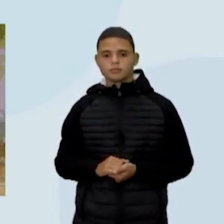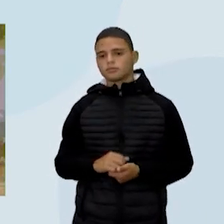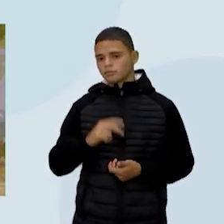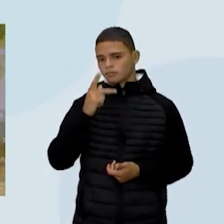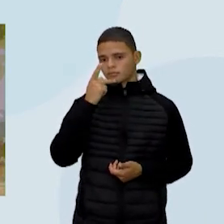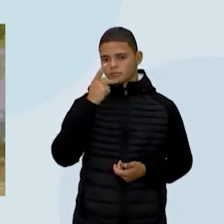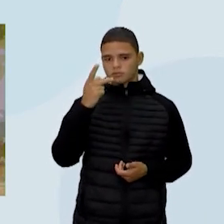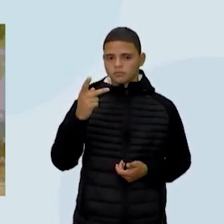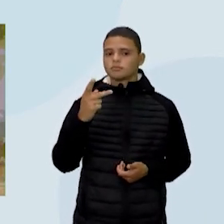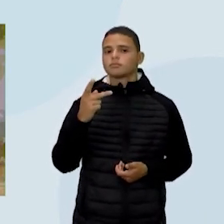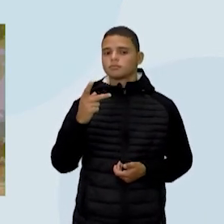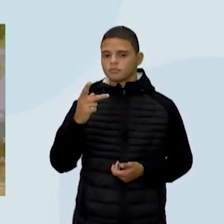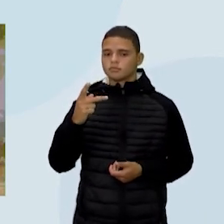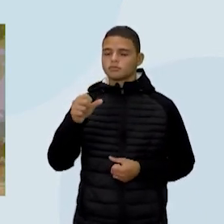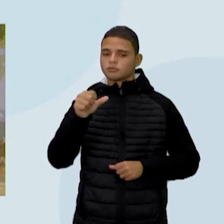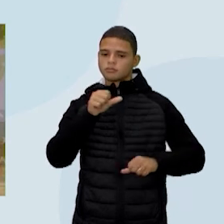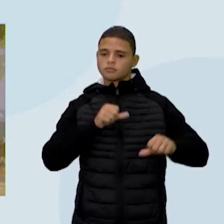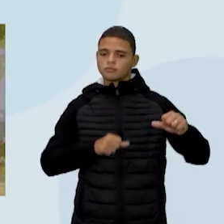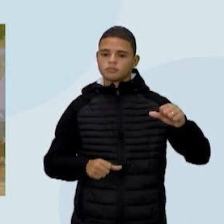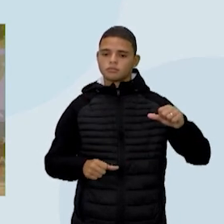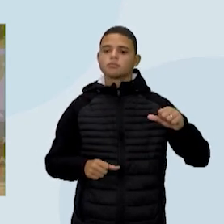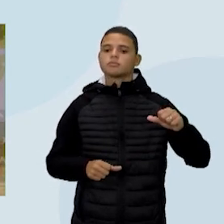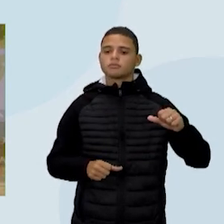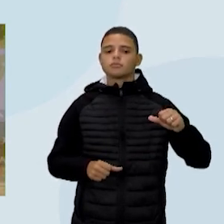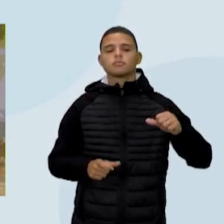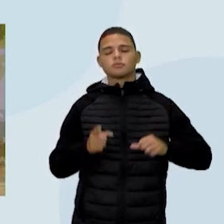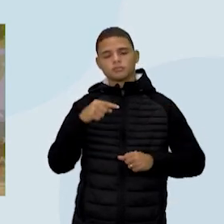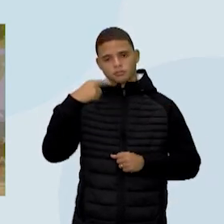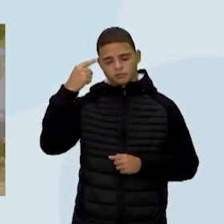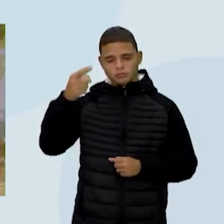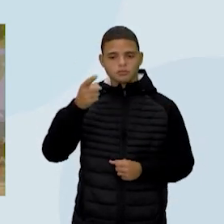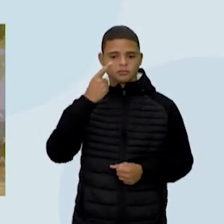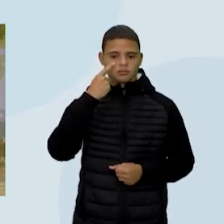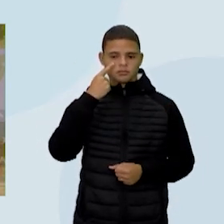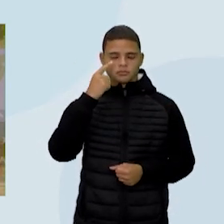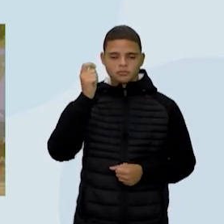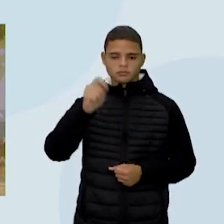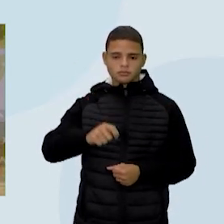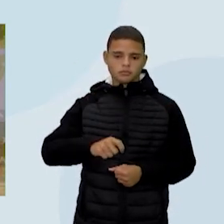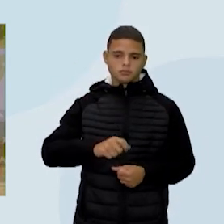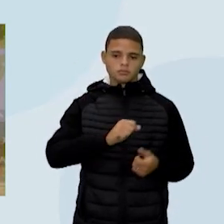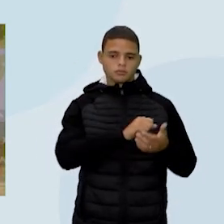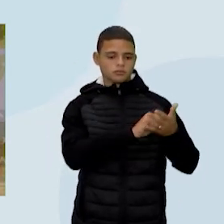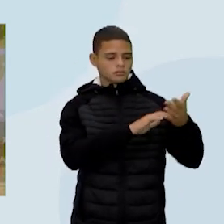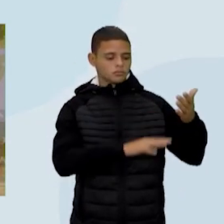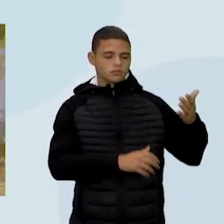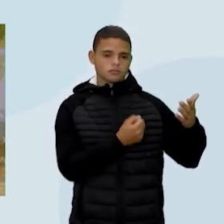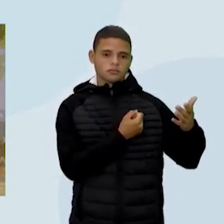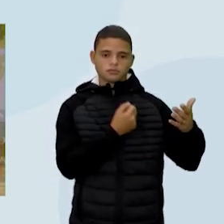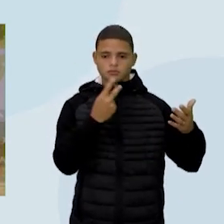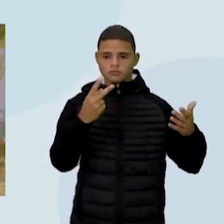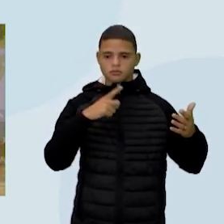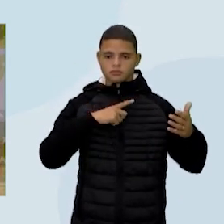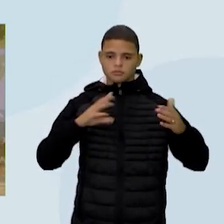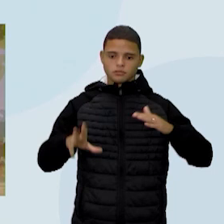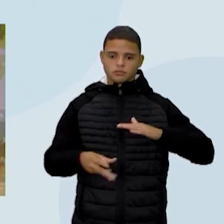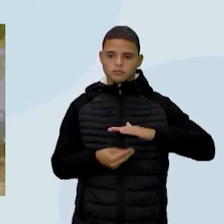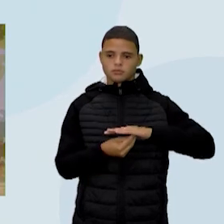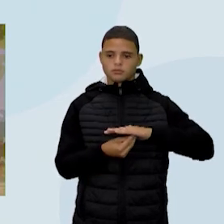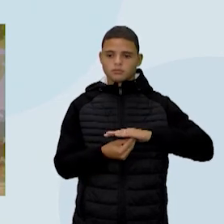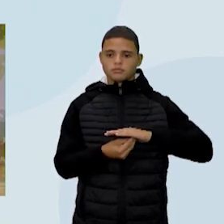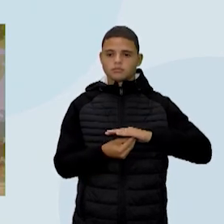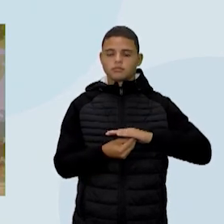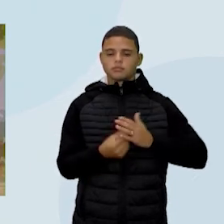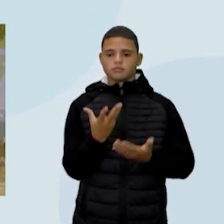de uma proporcionalidade inversa, né? Depois você pode dar uma olhadinha também na atividade 2, que vai estar no repositório, baixa o